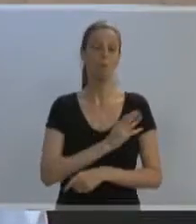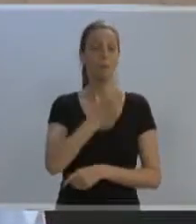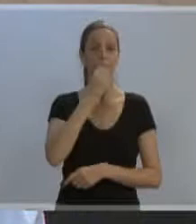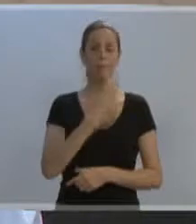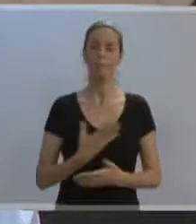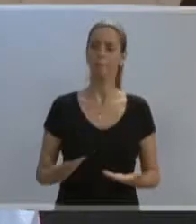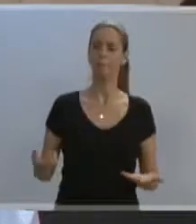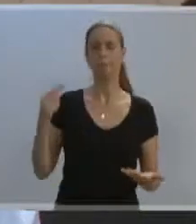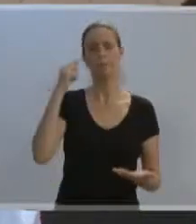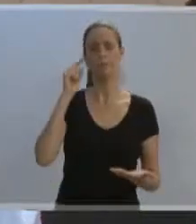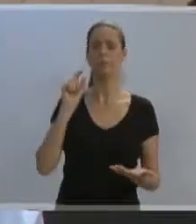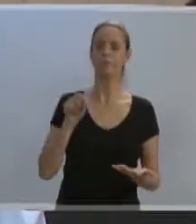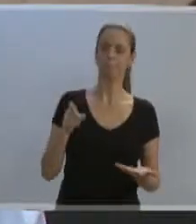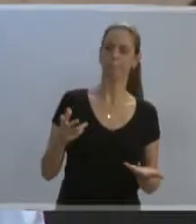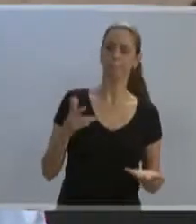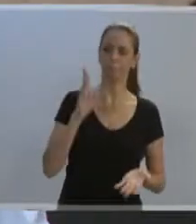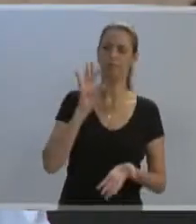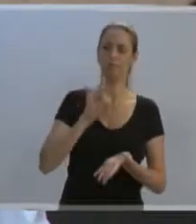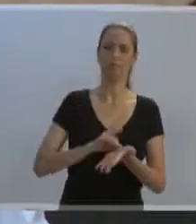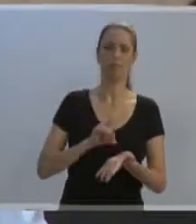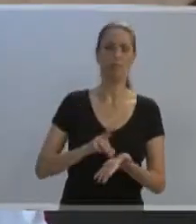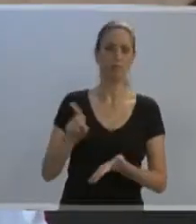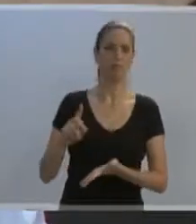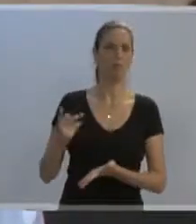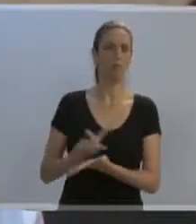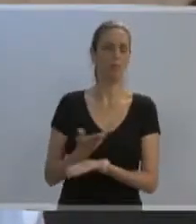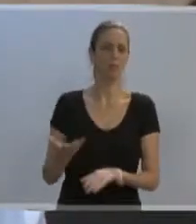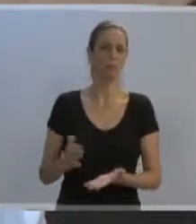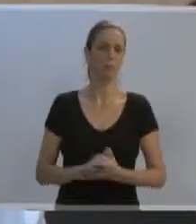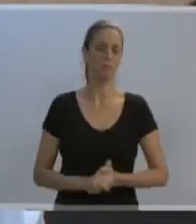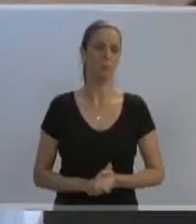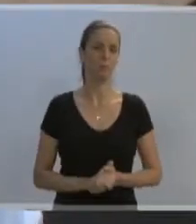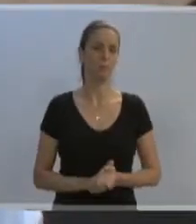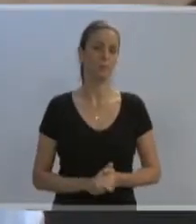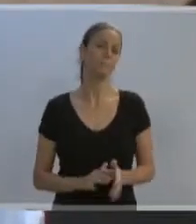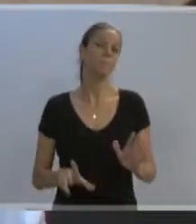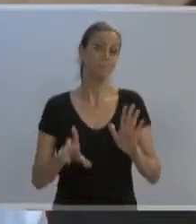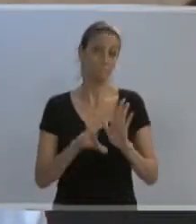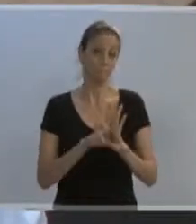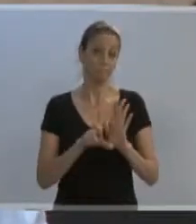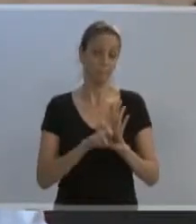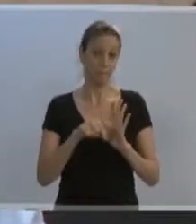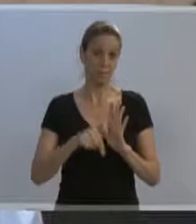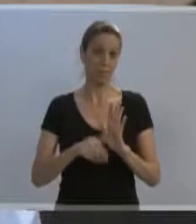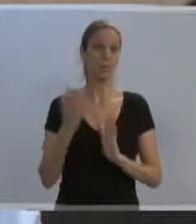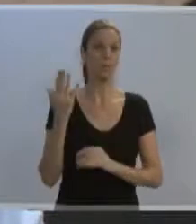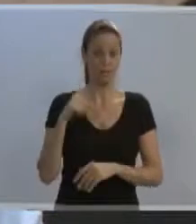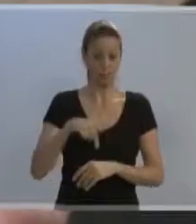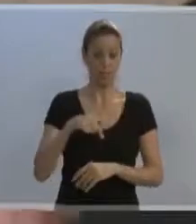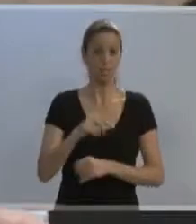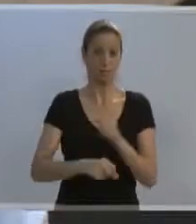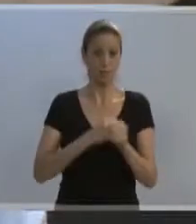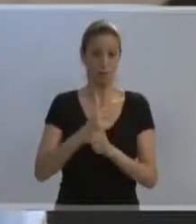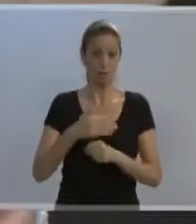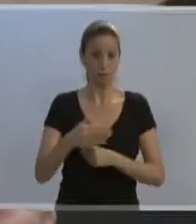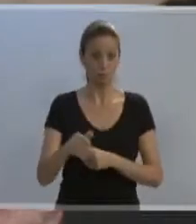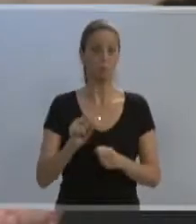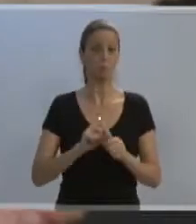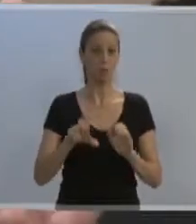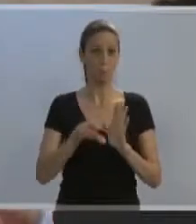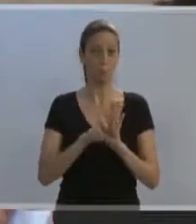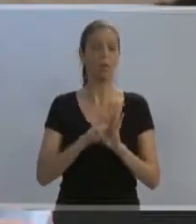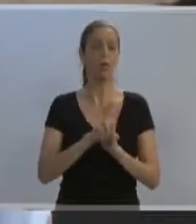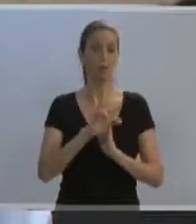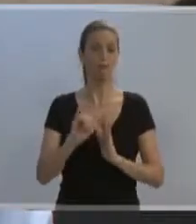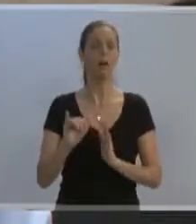fato que esta não seja a forma arrecadatória e graças a uma lei que esta casa fez este ano nós conseguimos ver com certeza vai